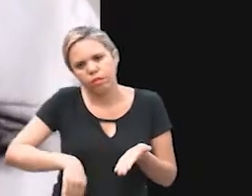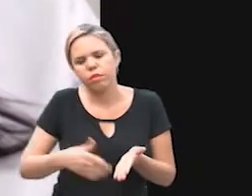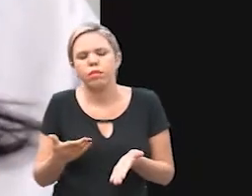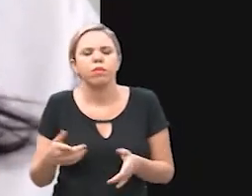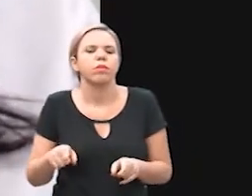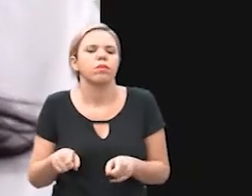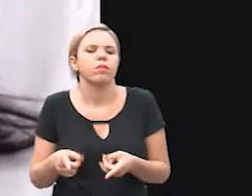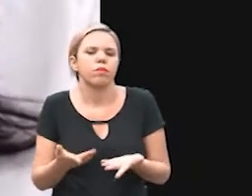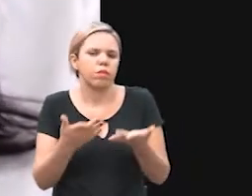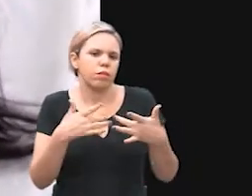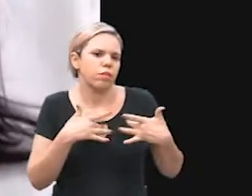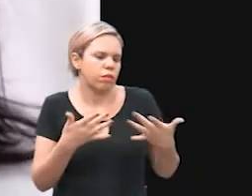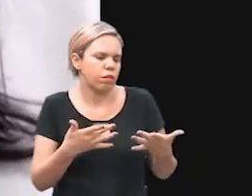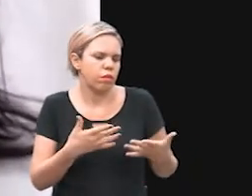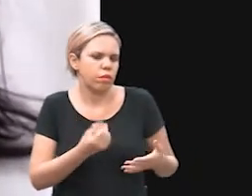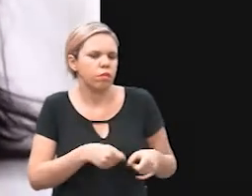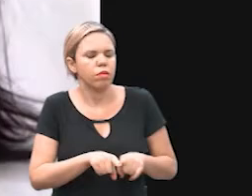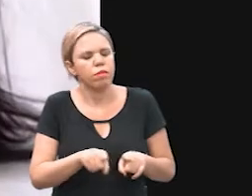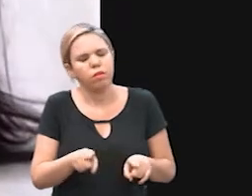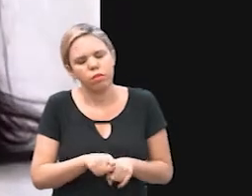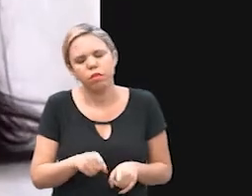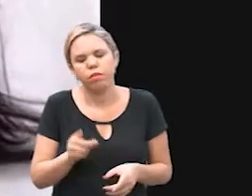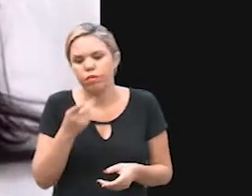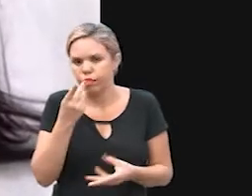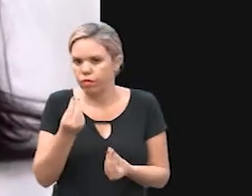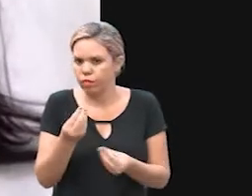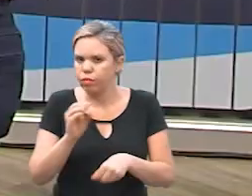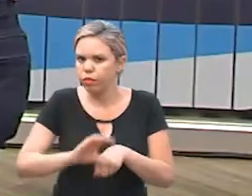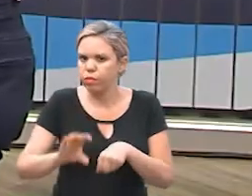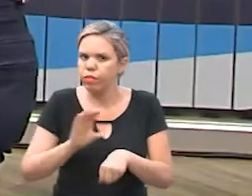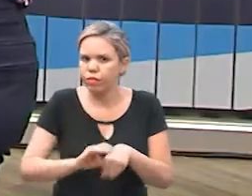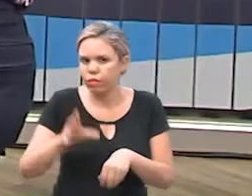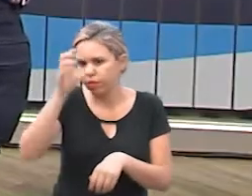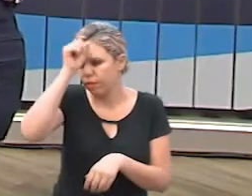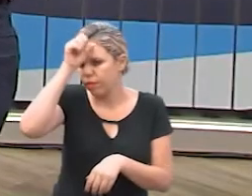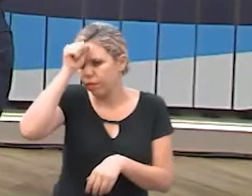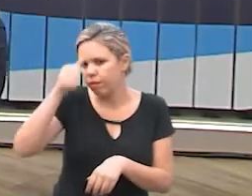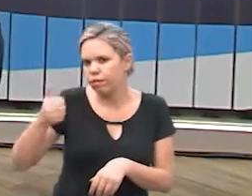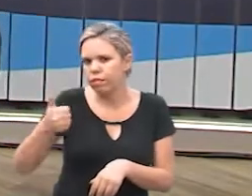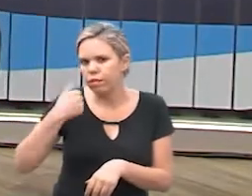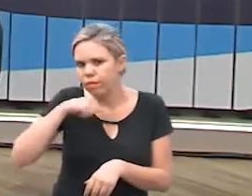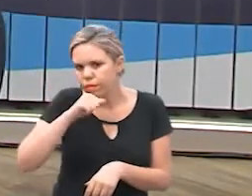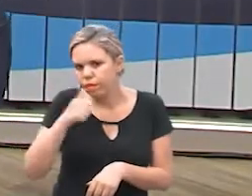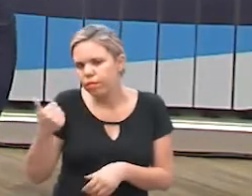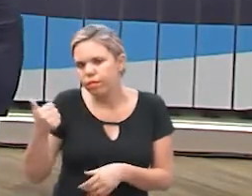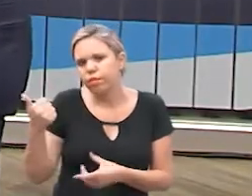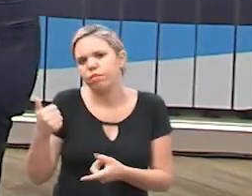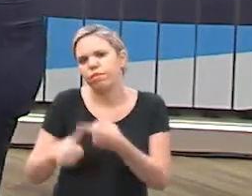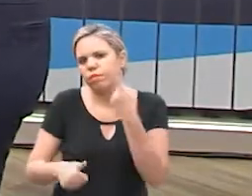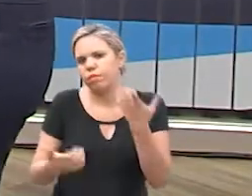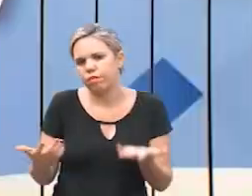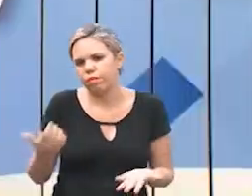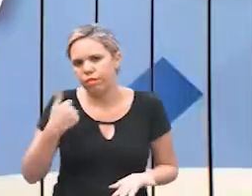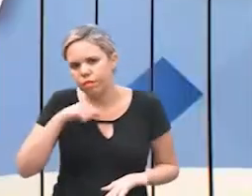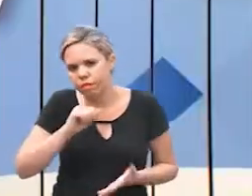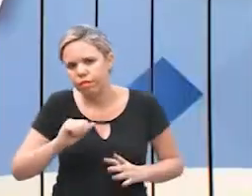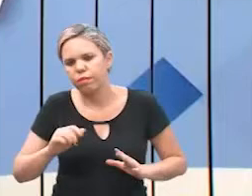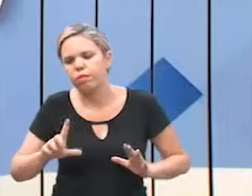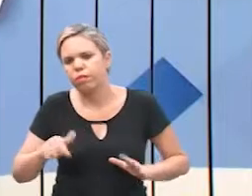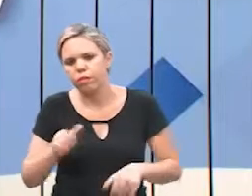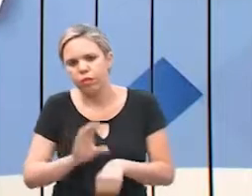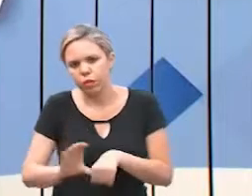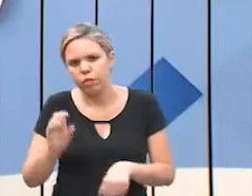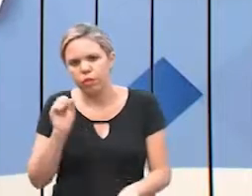fala bastante no curso. Já dá para aprender aí as marinheiras, as mamães aí de primeira viagem, né? Que esse curso está um